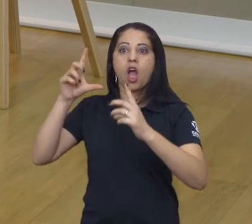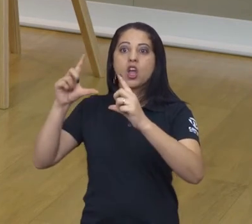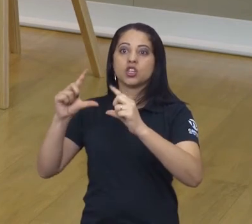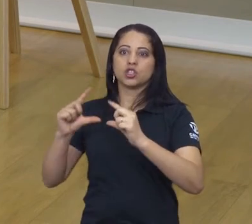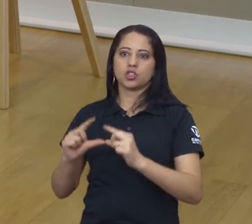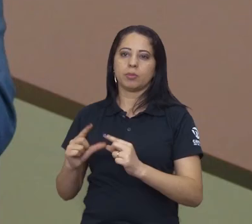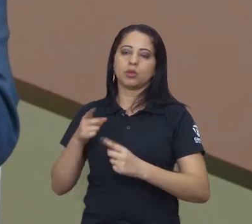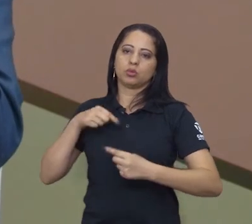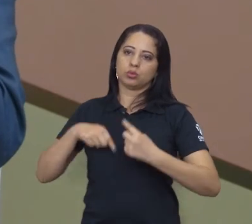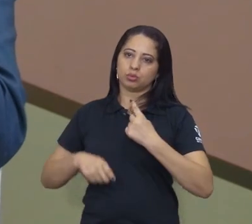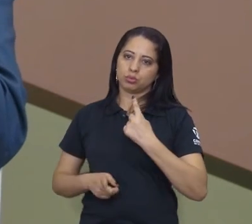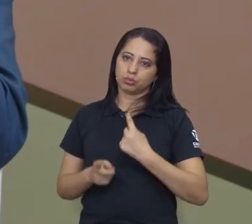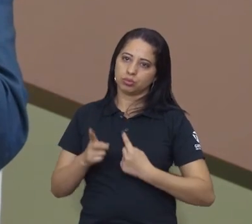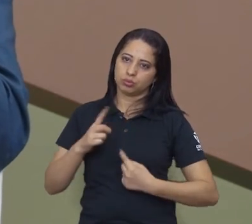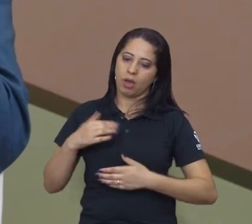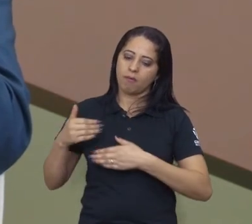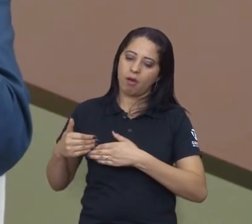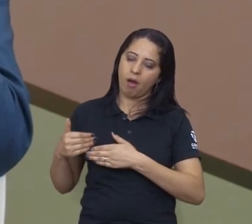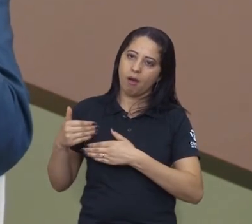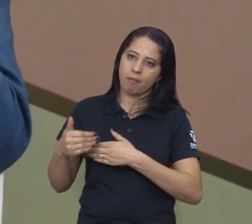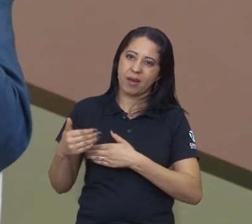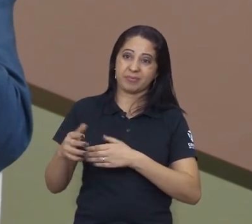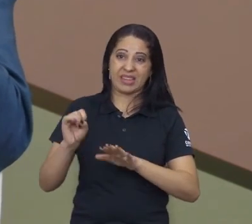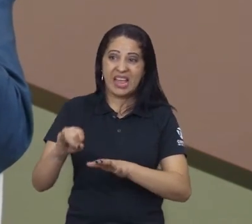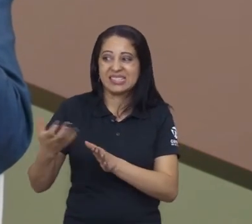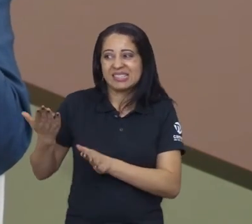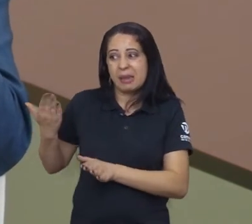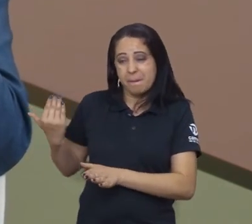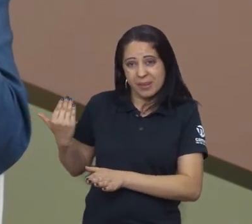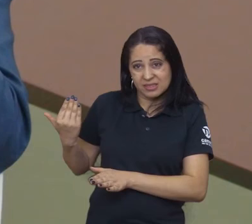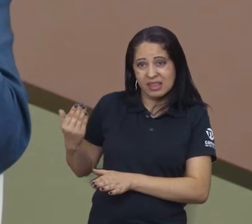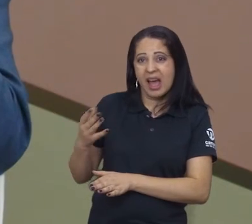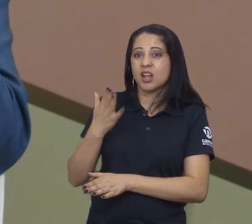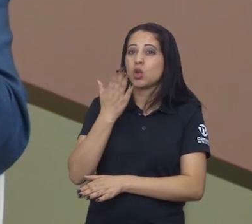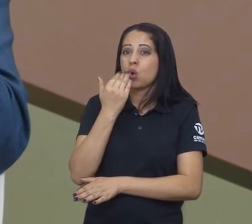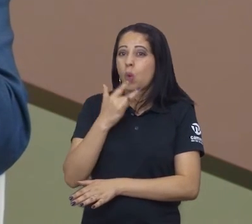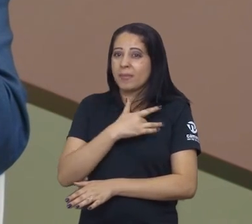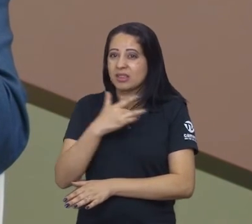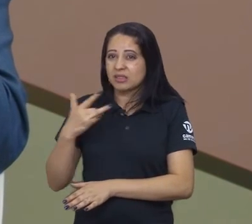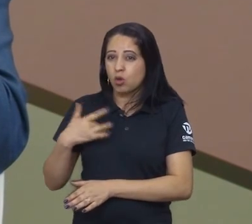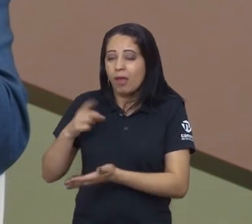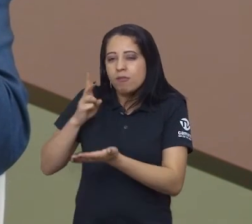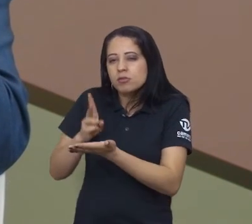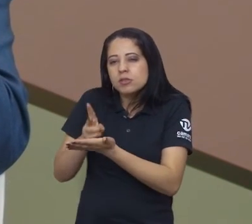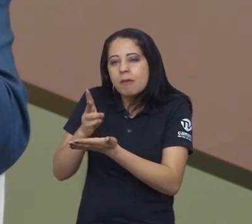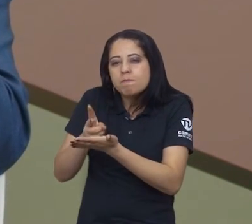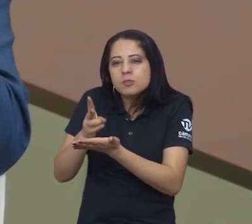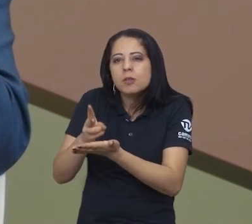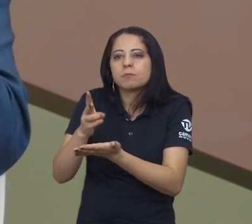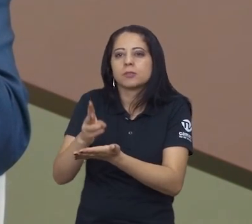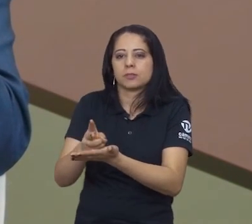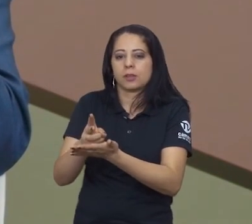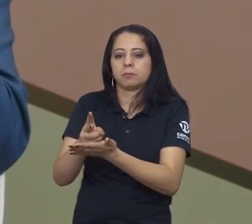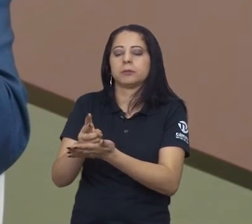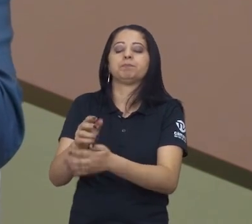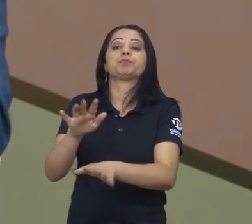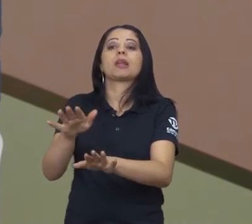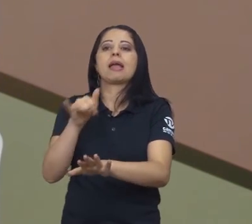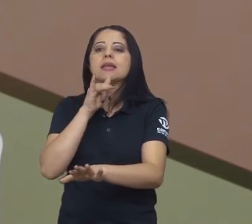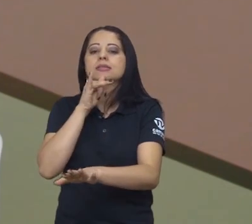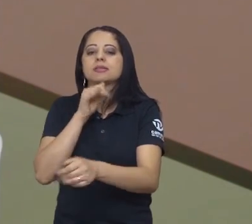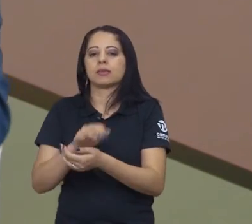metabolismo se a gente tivesse uma alimentação saudável desde criança e tudo porque a gente esquece uma coisa quando